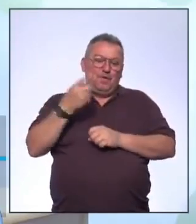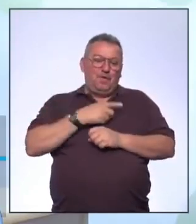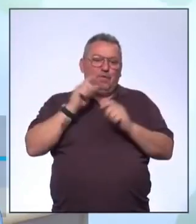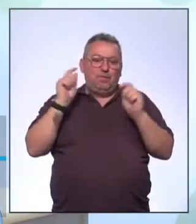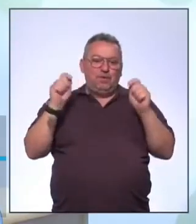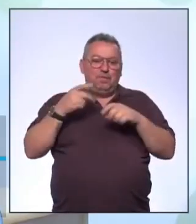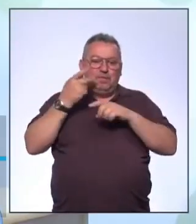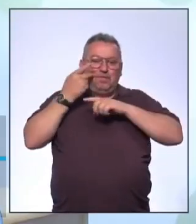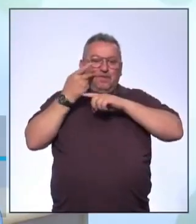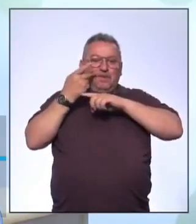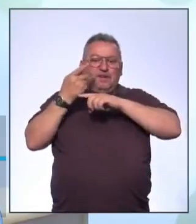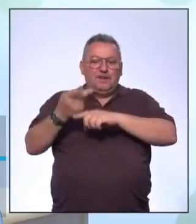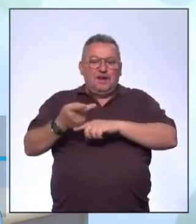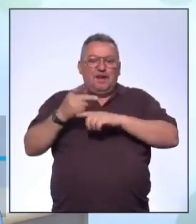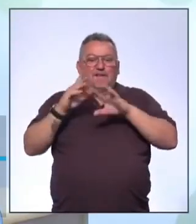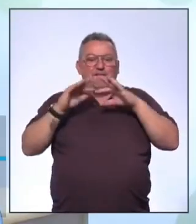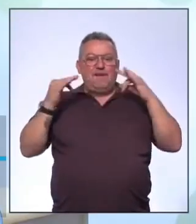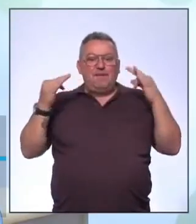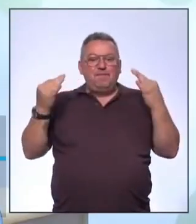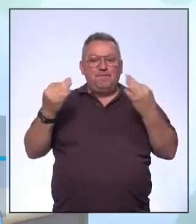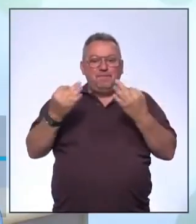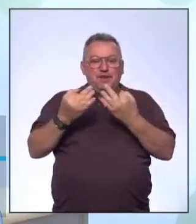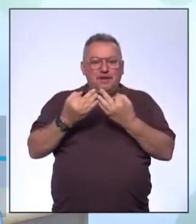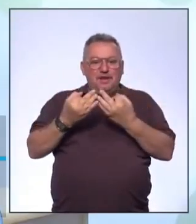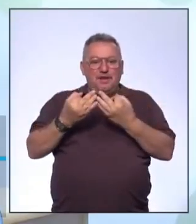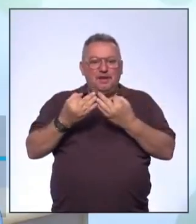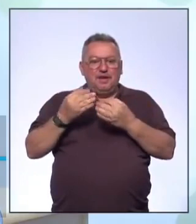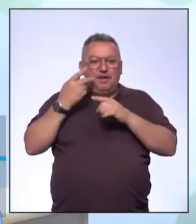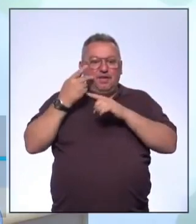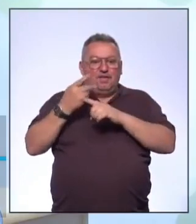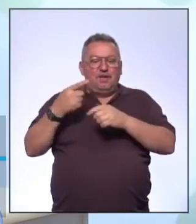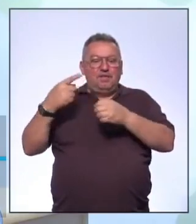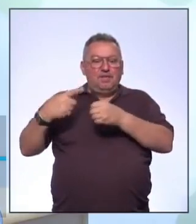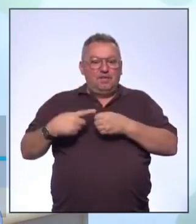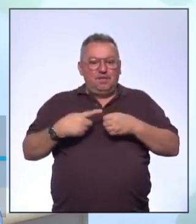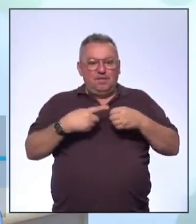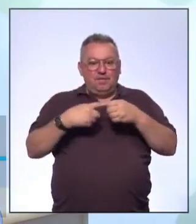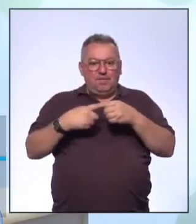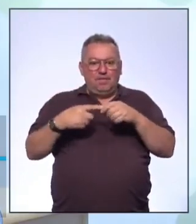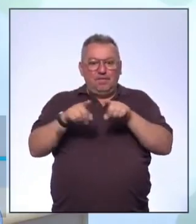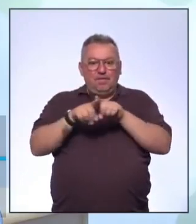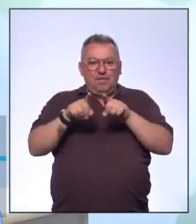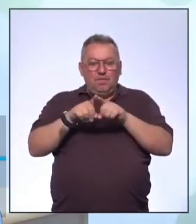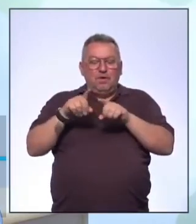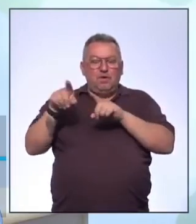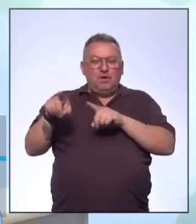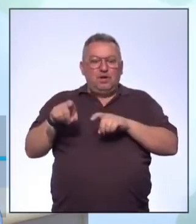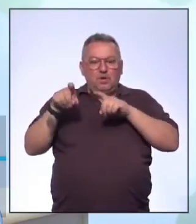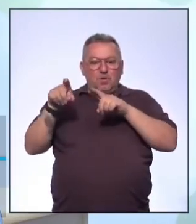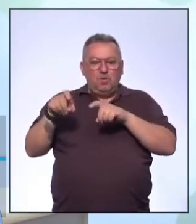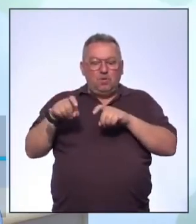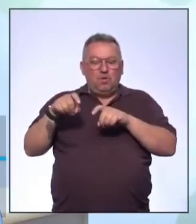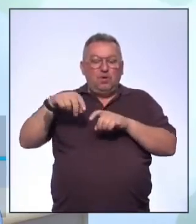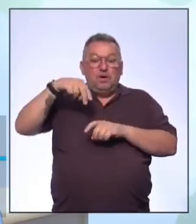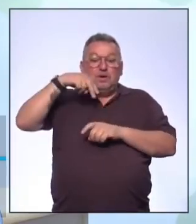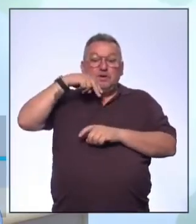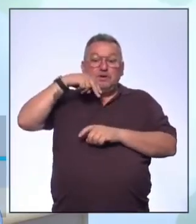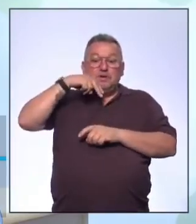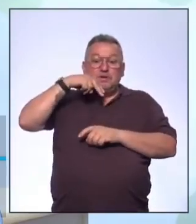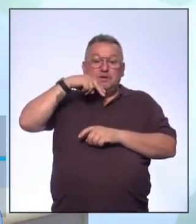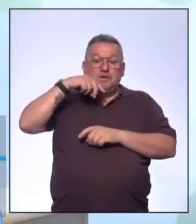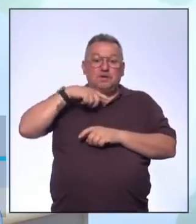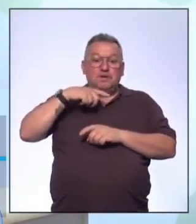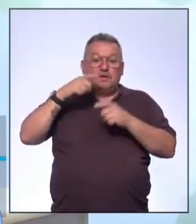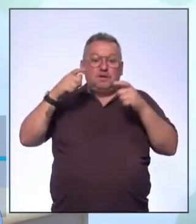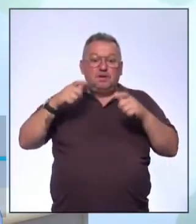aí visitar nossos parentes, visitar aí as cidades da capital, do interior. O Rio Grande do Norte lá tem lá